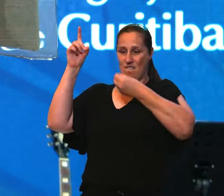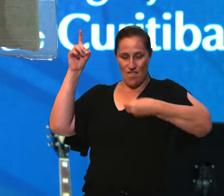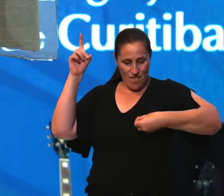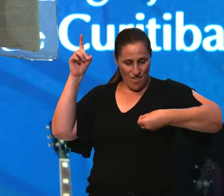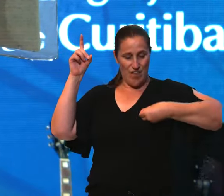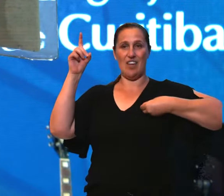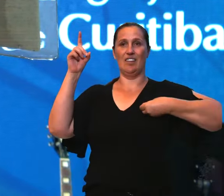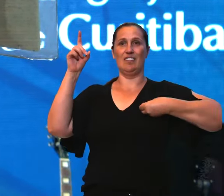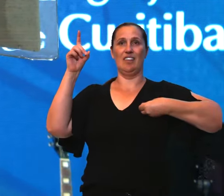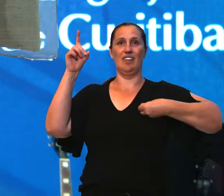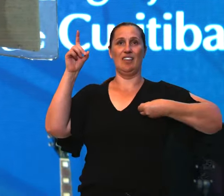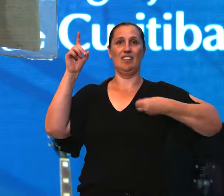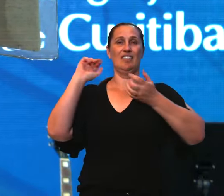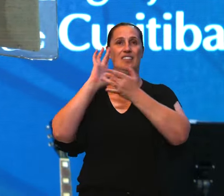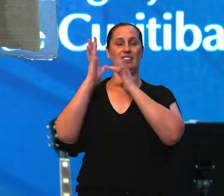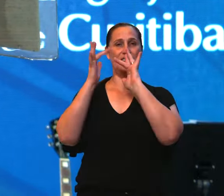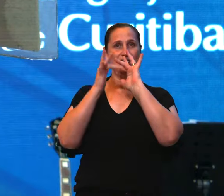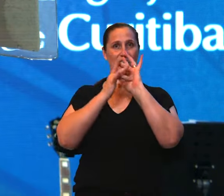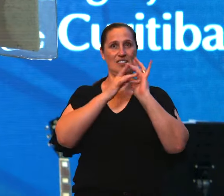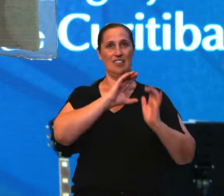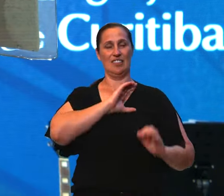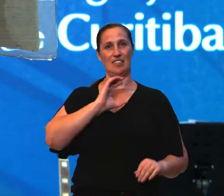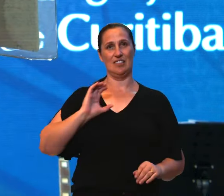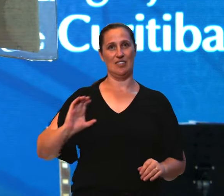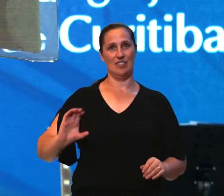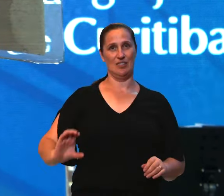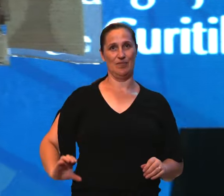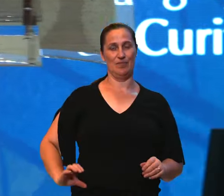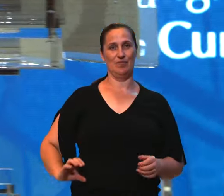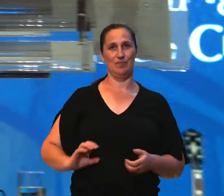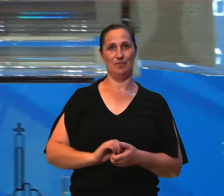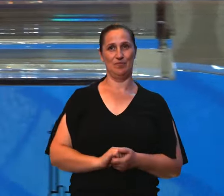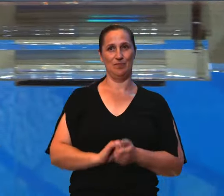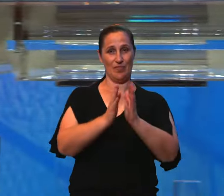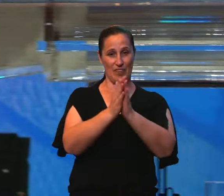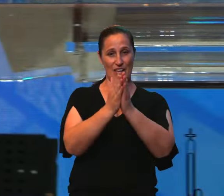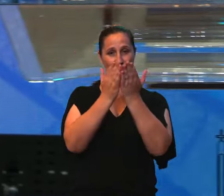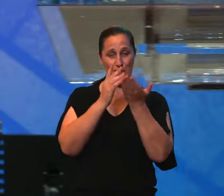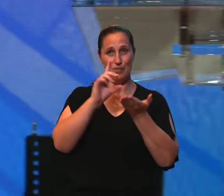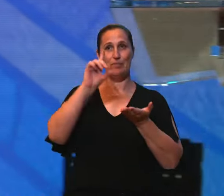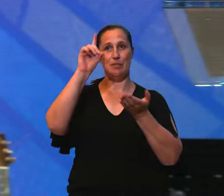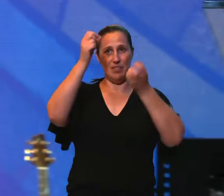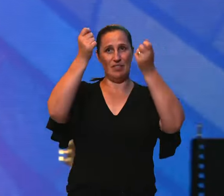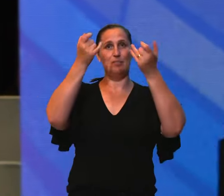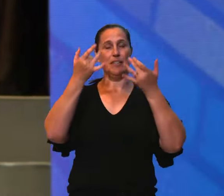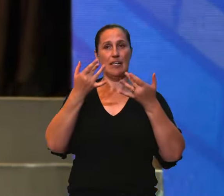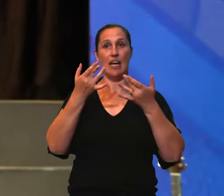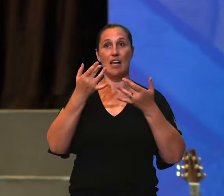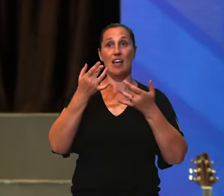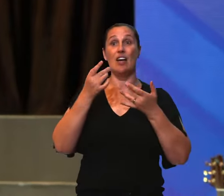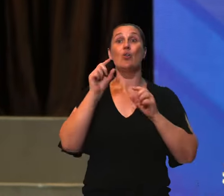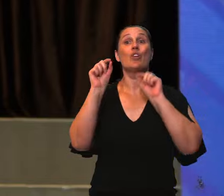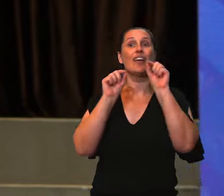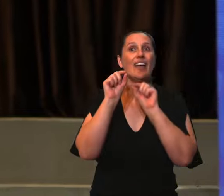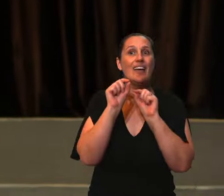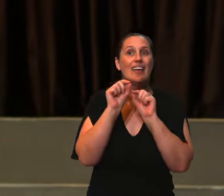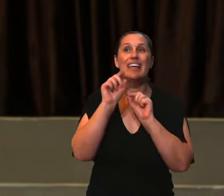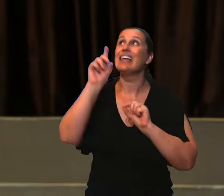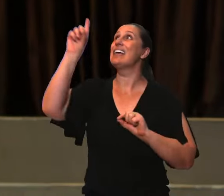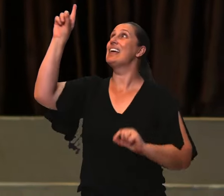Cristo Jesus O que que a Bíblia está dizendo que Deus ama você e se você veio